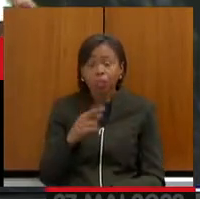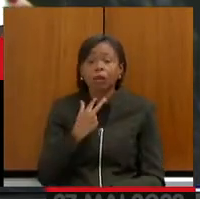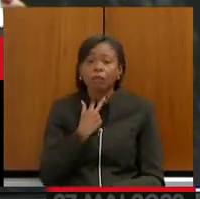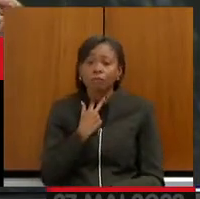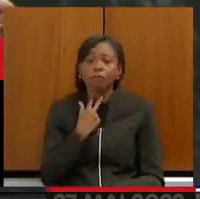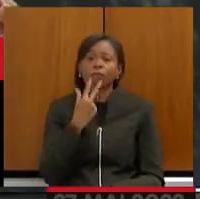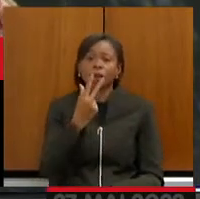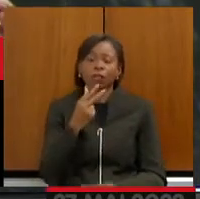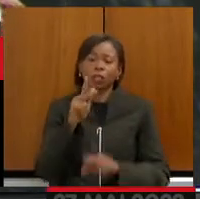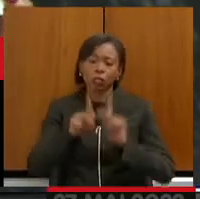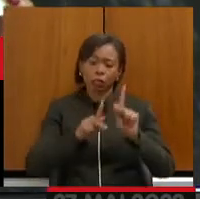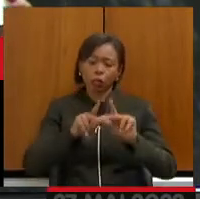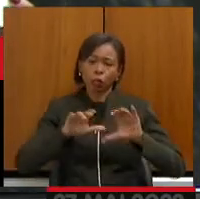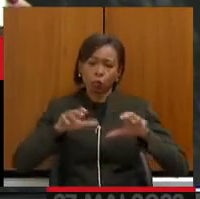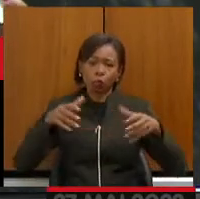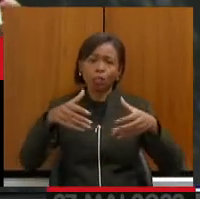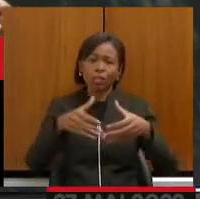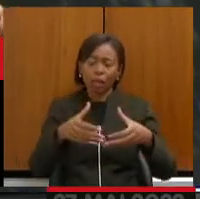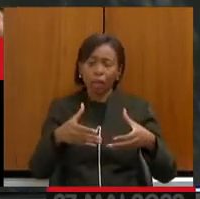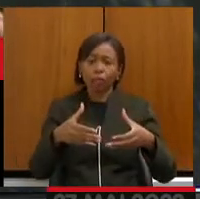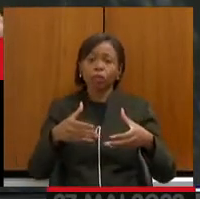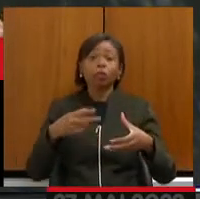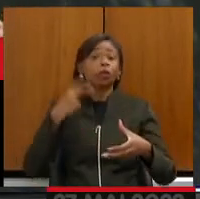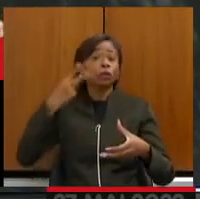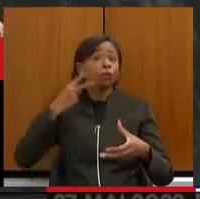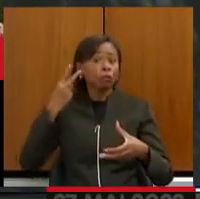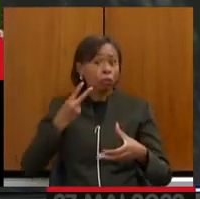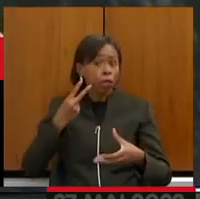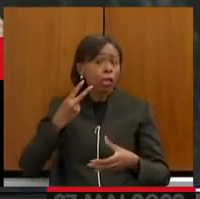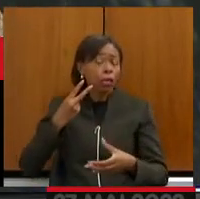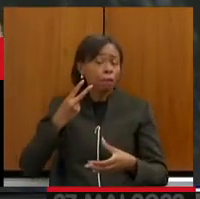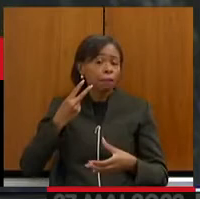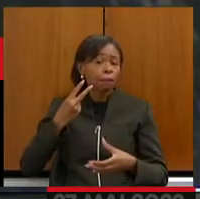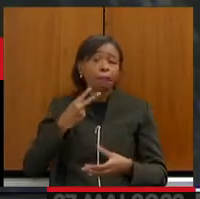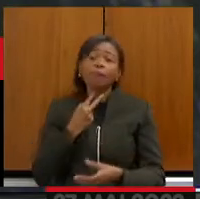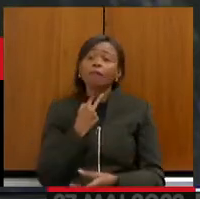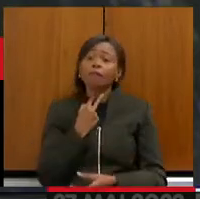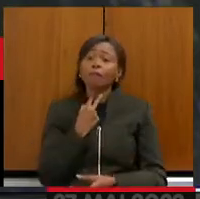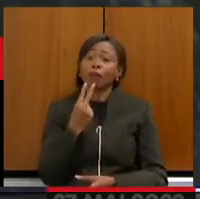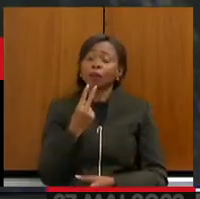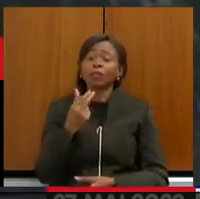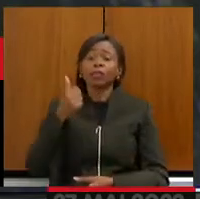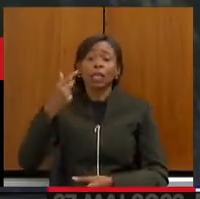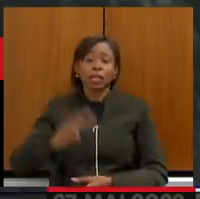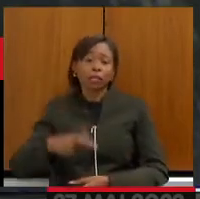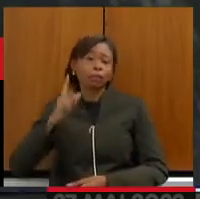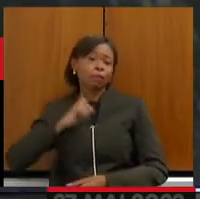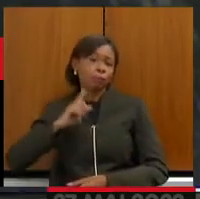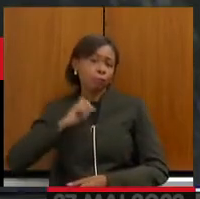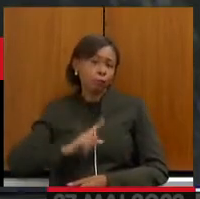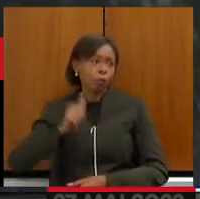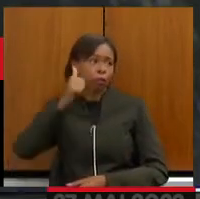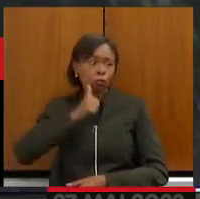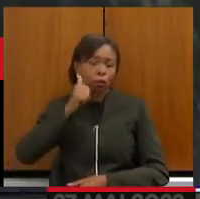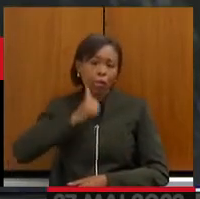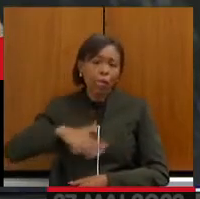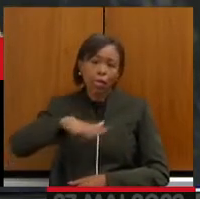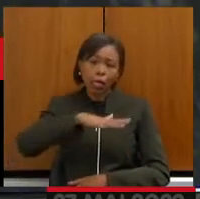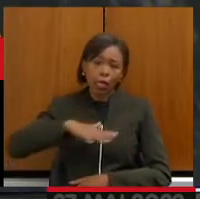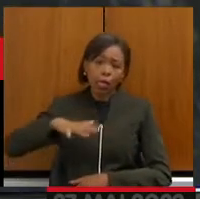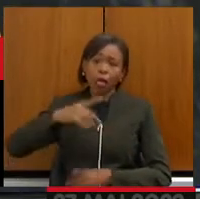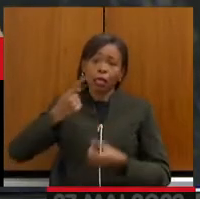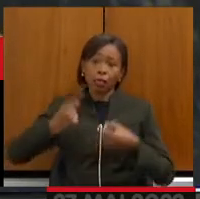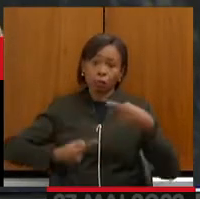da comunidade da Voz das vereadoras do Estado de Minas Gerais da Voz das mulheres na política eu não